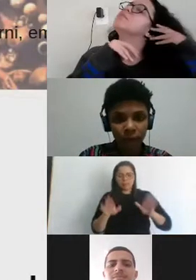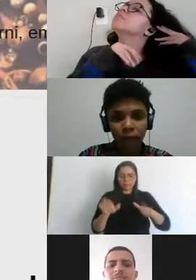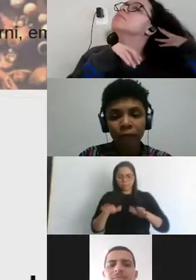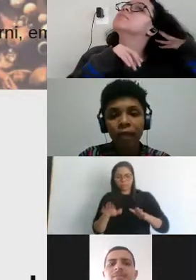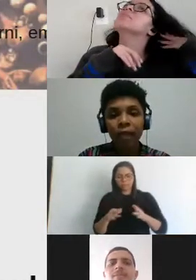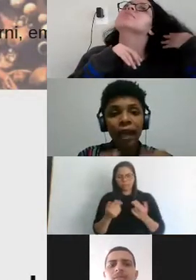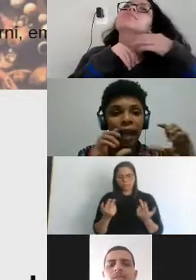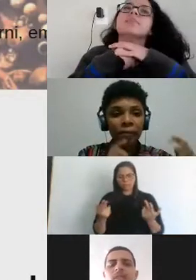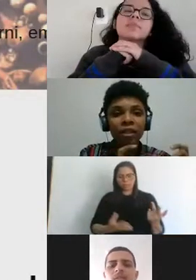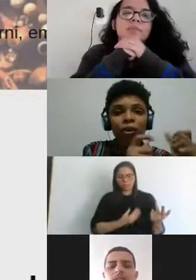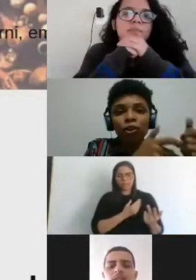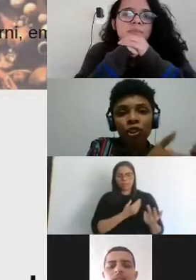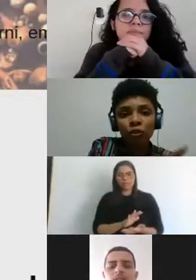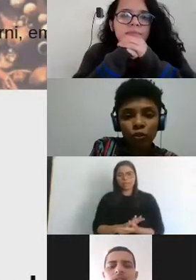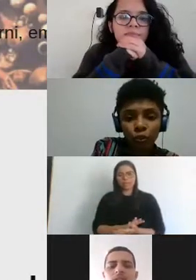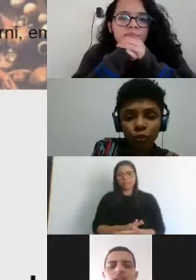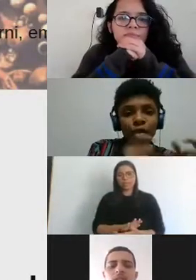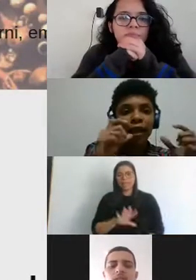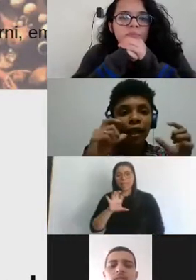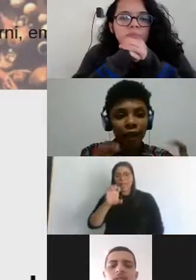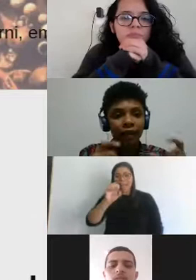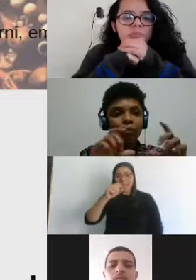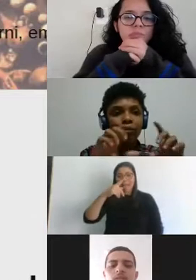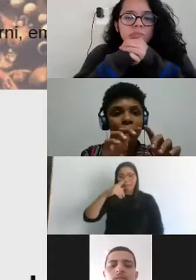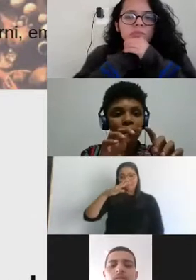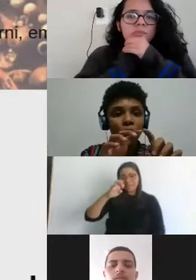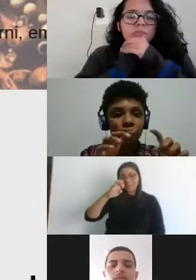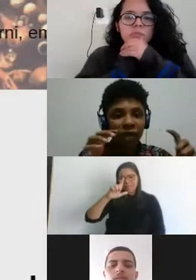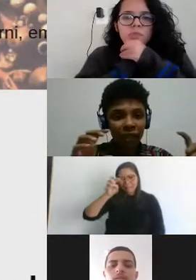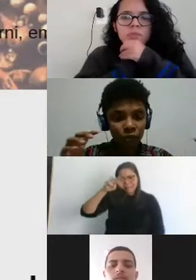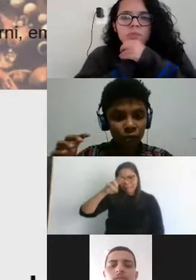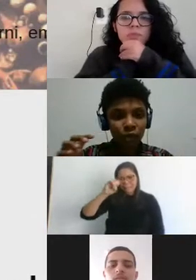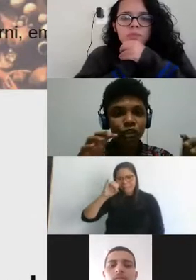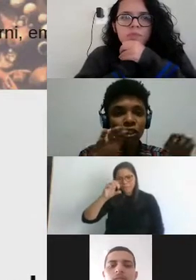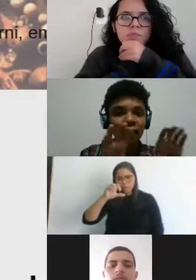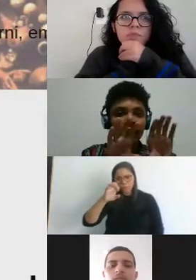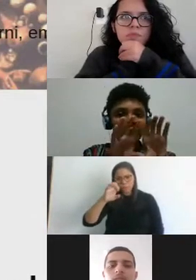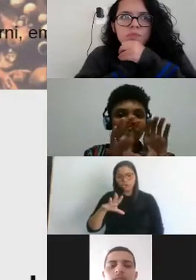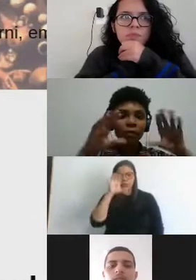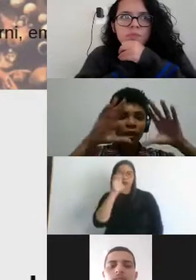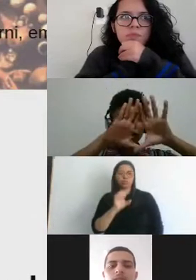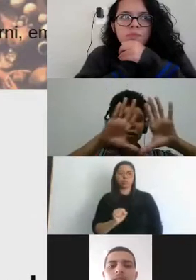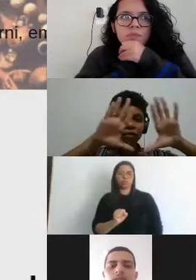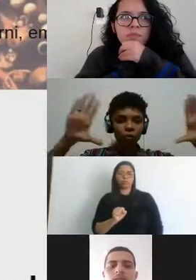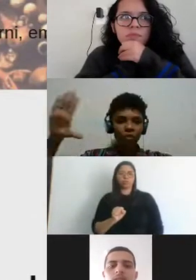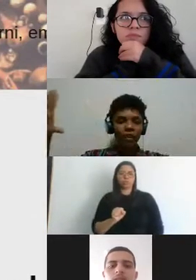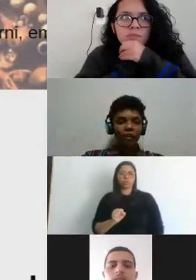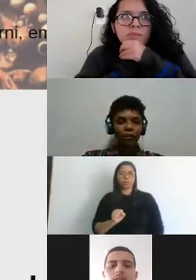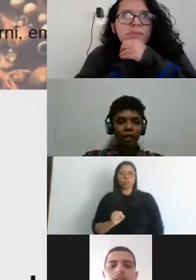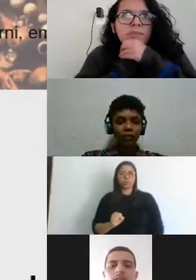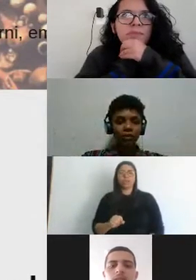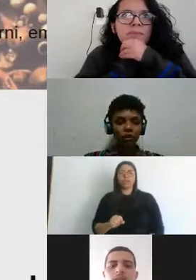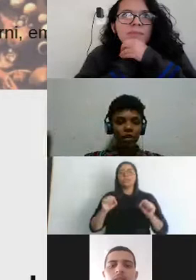desistência tá apps tecnologia do Sul é uma um movimento e se você pegar o o